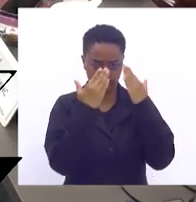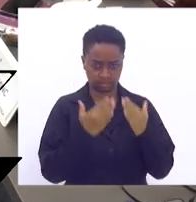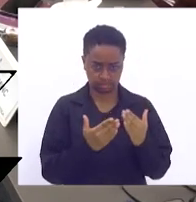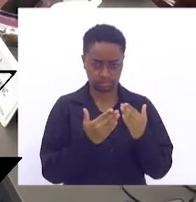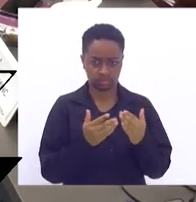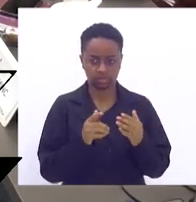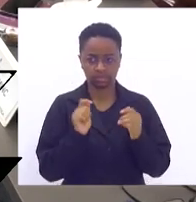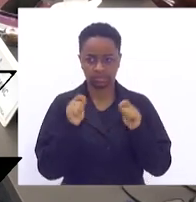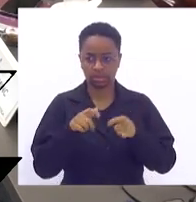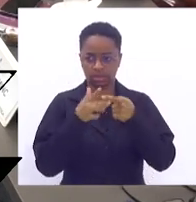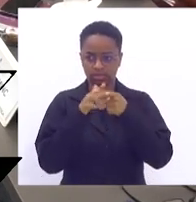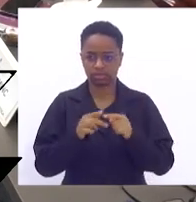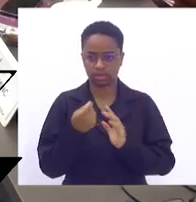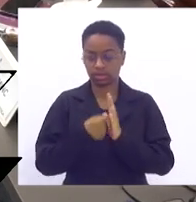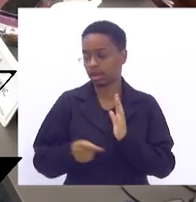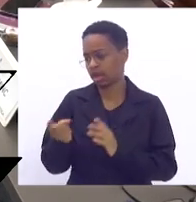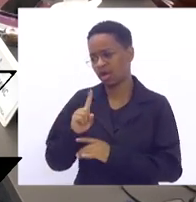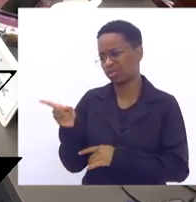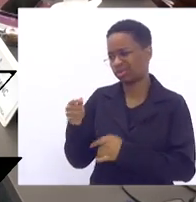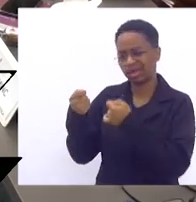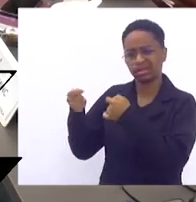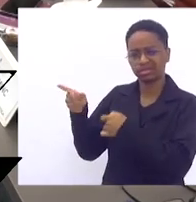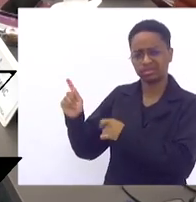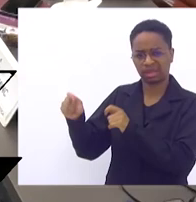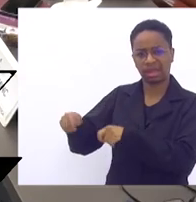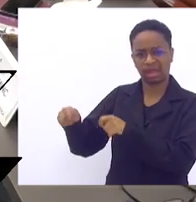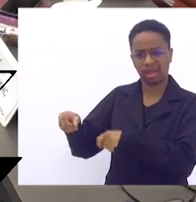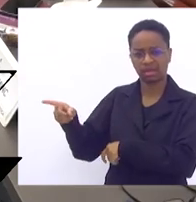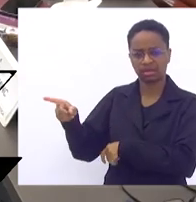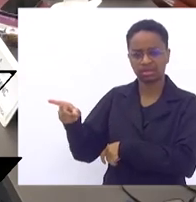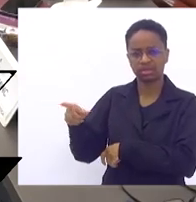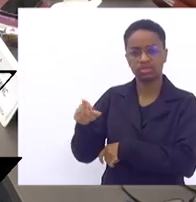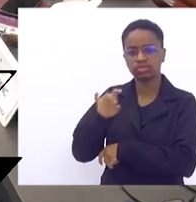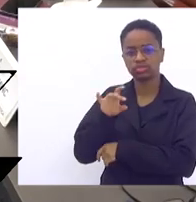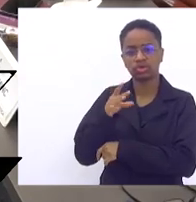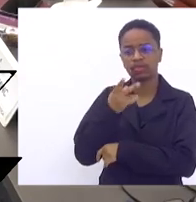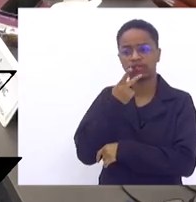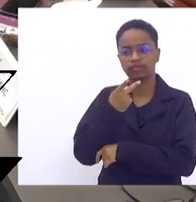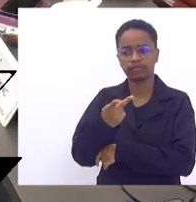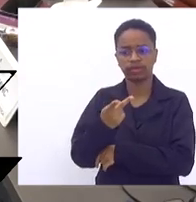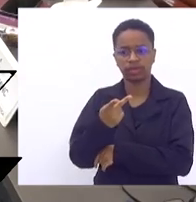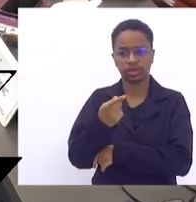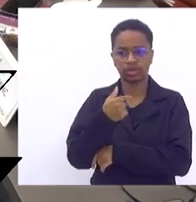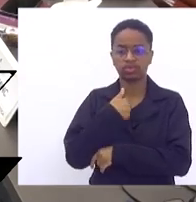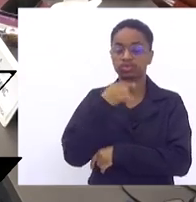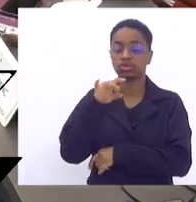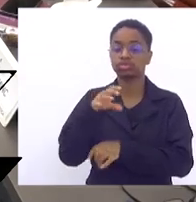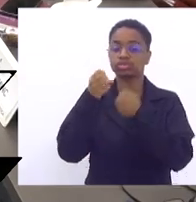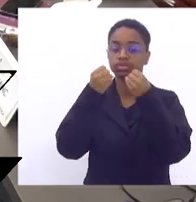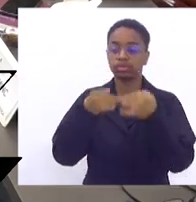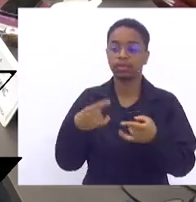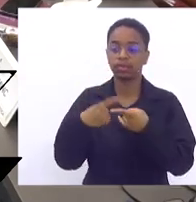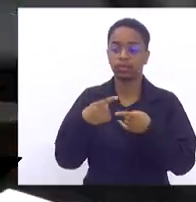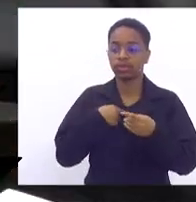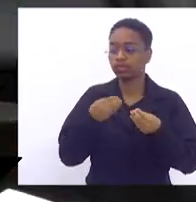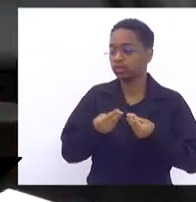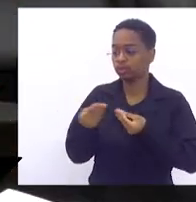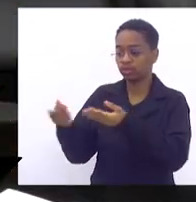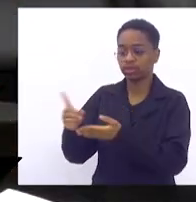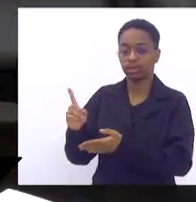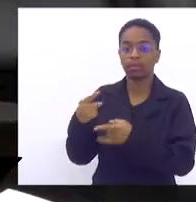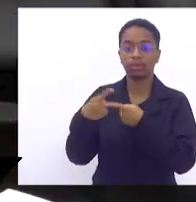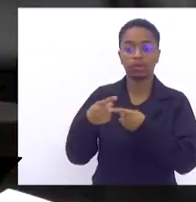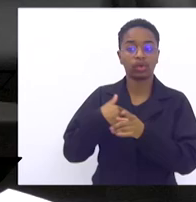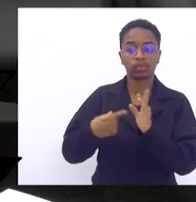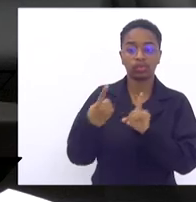do texto? Não, então, não precisa, não. A deputada Verônica achou, não precisa. Só dizer que já. Então, eu não devolvo, projeto. Estou aqui justificando por que eu não devolvi, porque eu não achei a